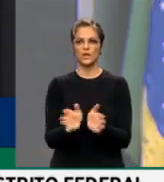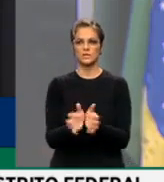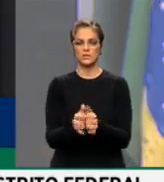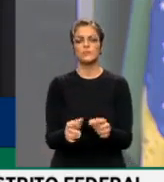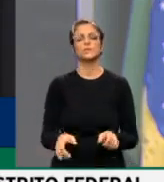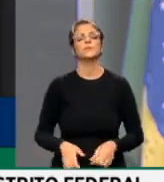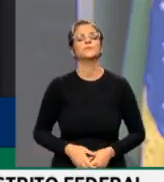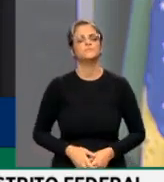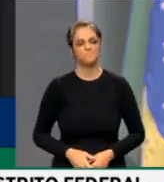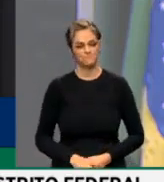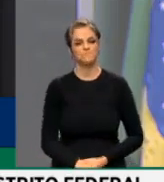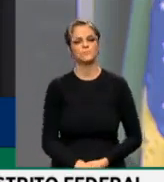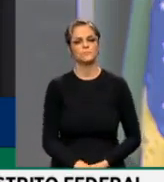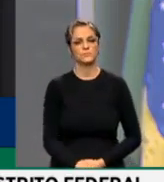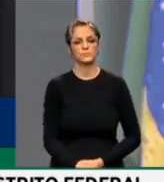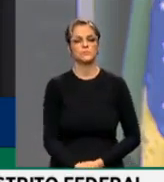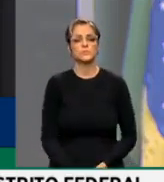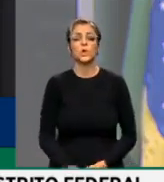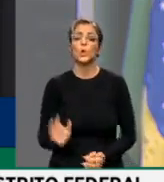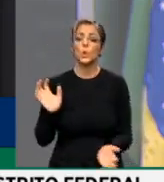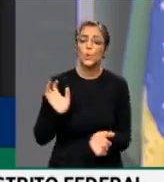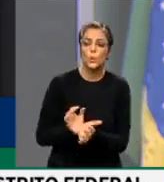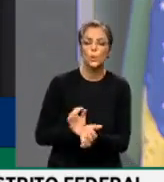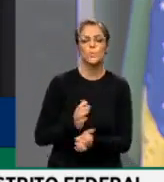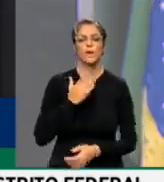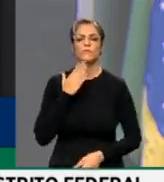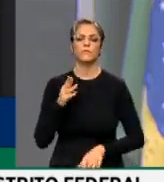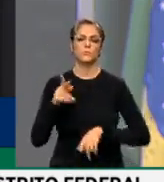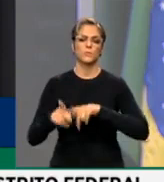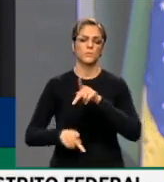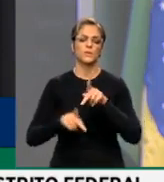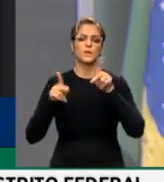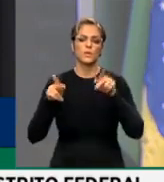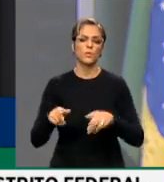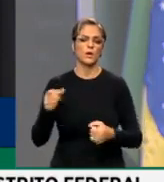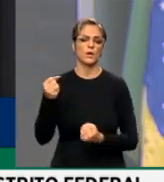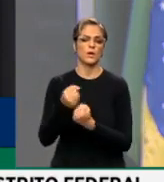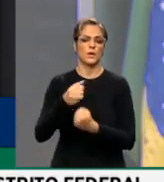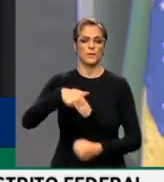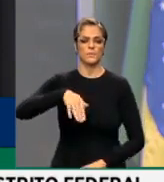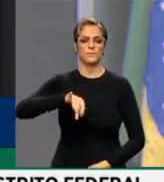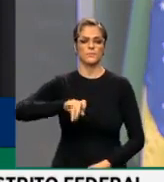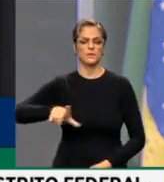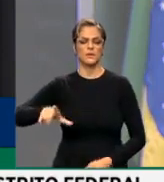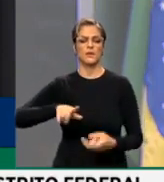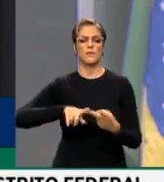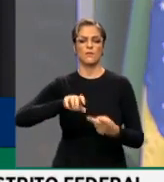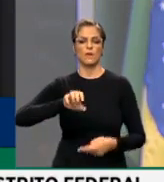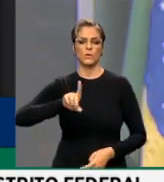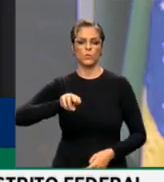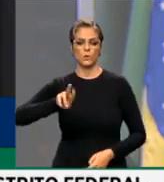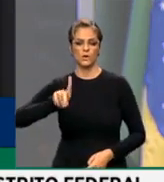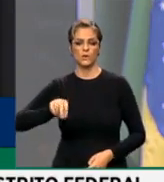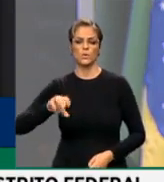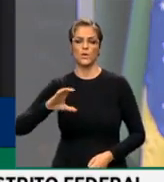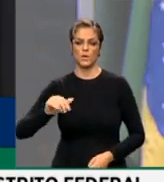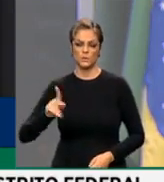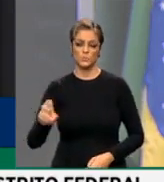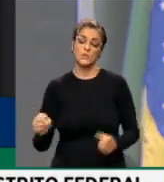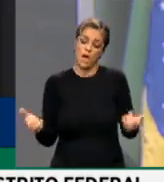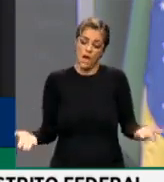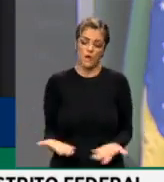Frente Popular, que sempre esteve ao lado de Miguel Arraes de Alencar, de Eduardo Campos. Vamos